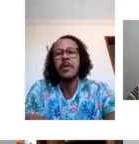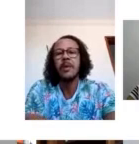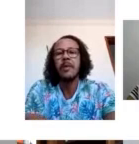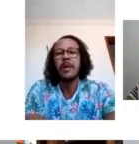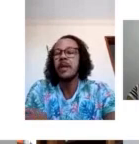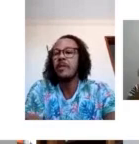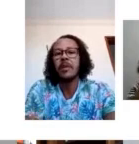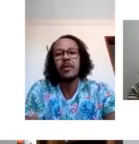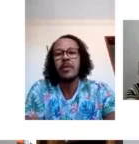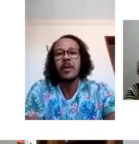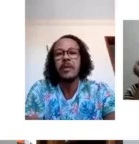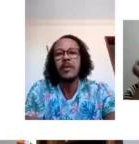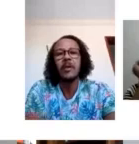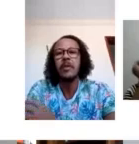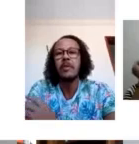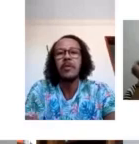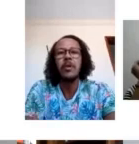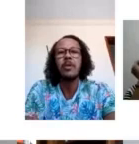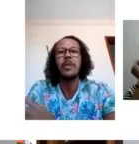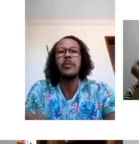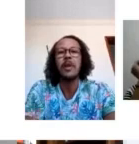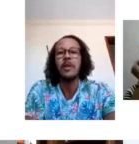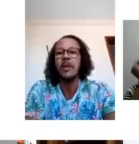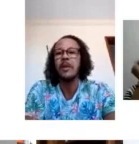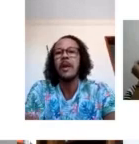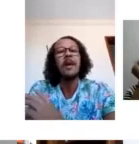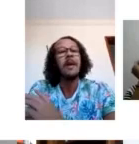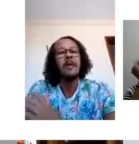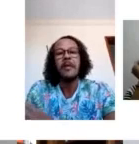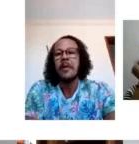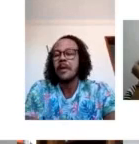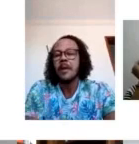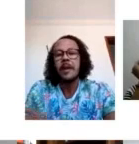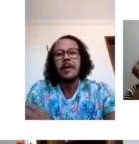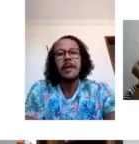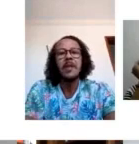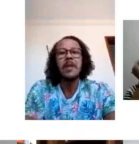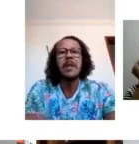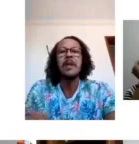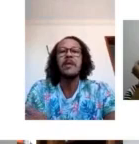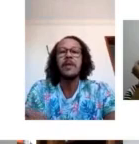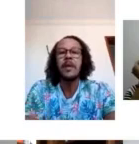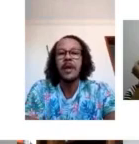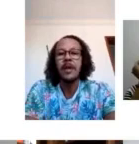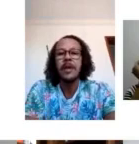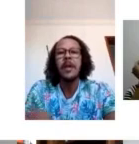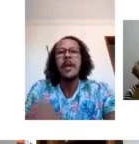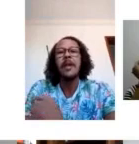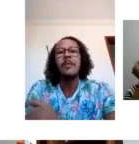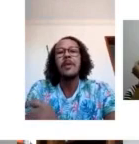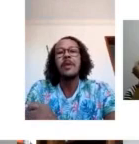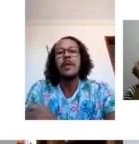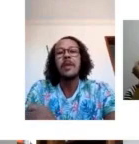ensinou a ser professor foi a prática. Eu demorei uns 2 anos, eu errei muito, bati muita cabeça, fiz tentativas em sala de aula